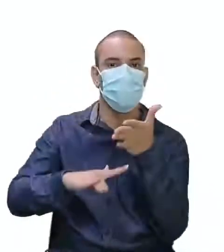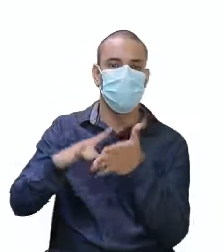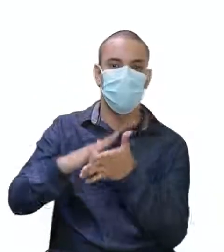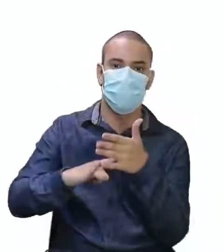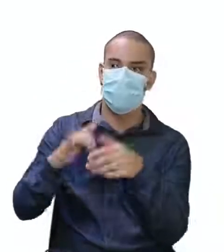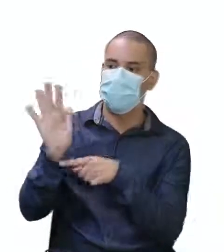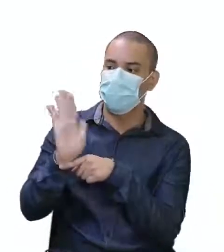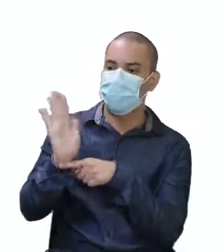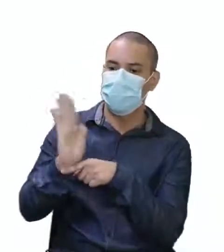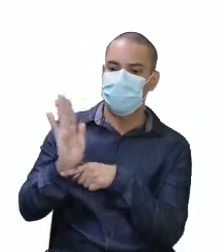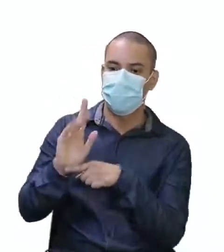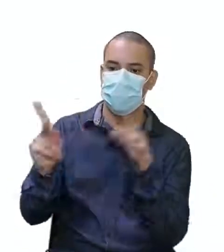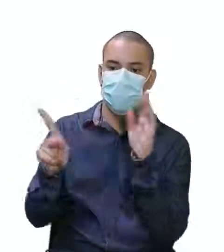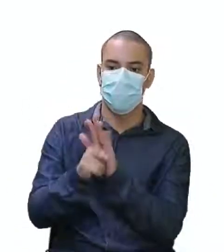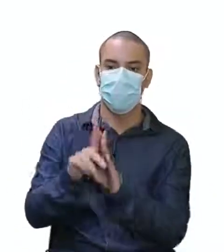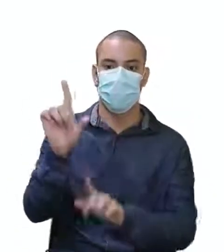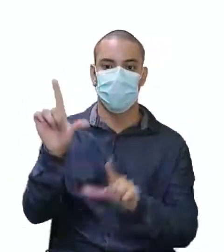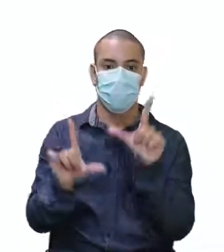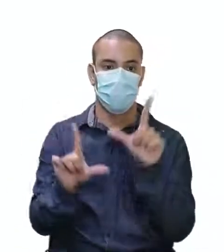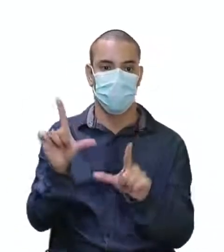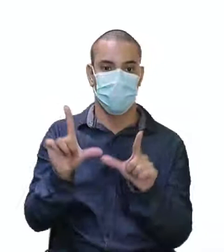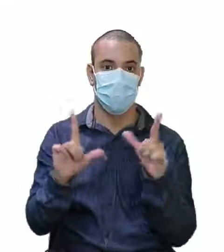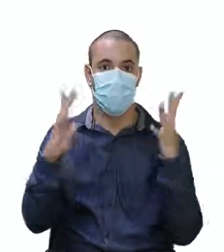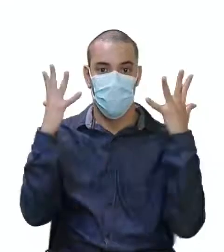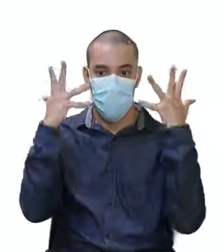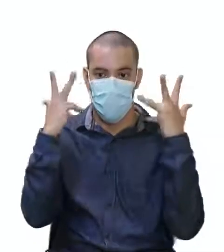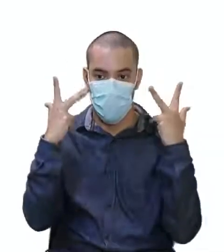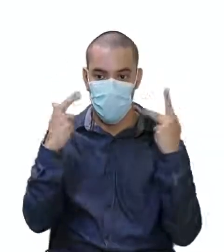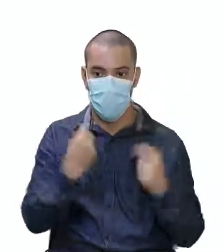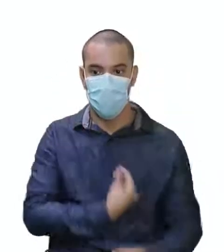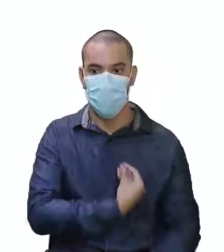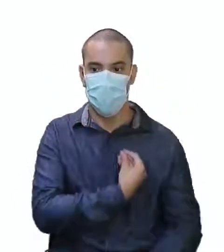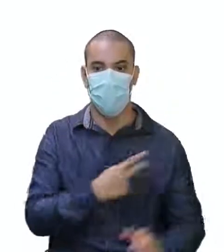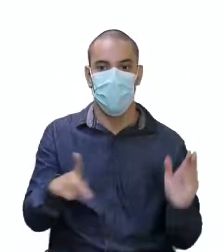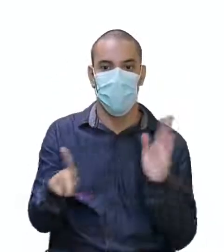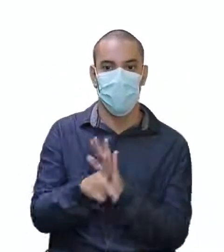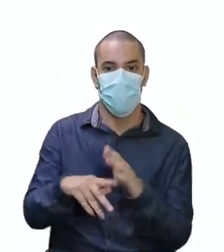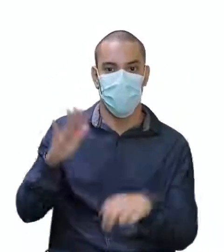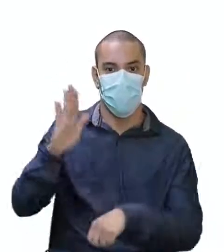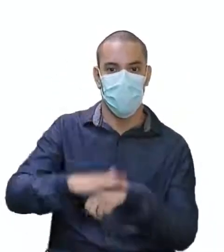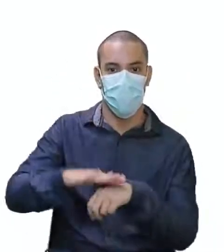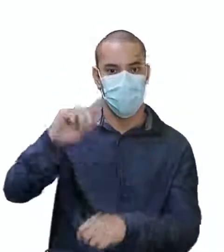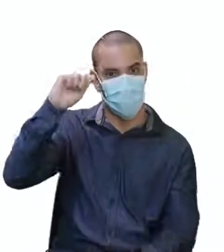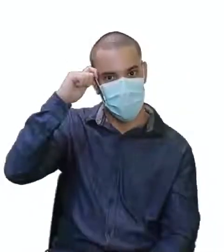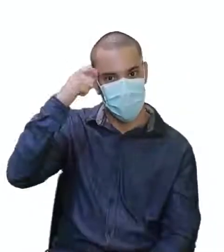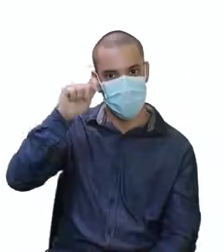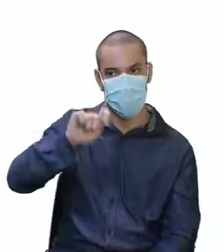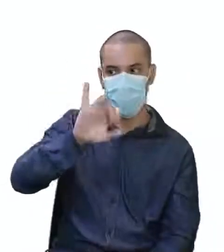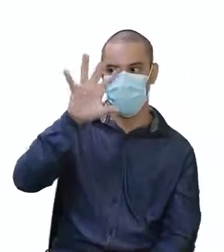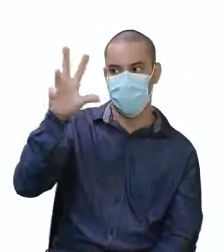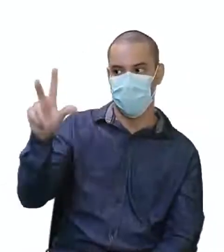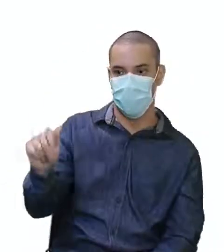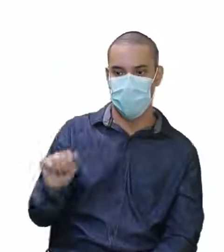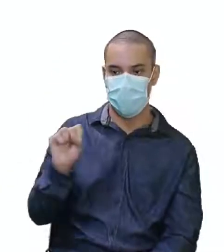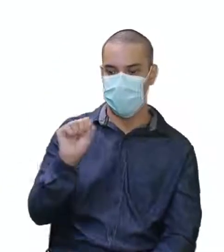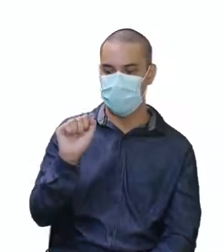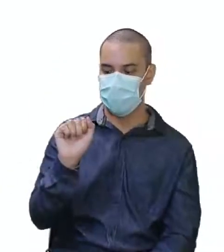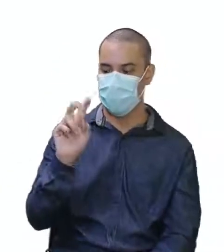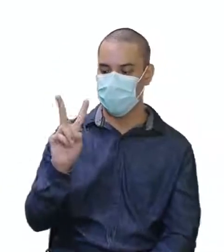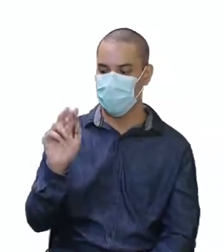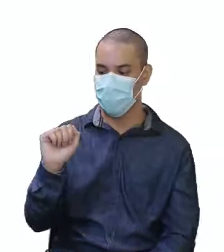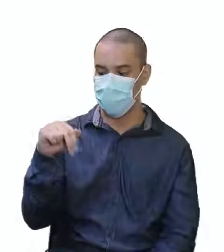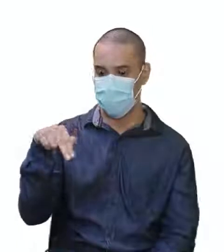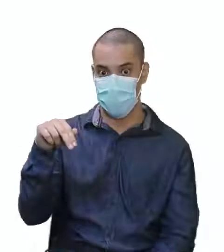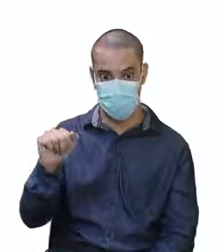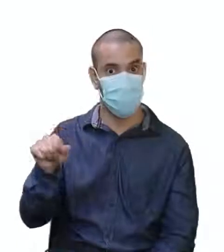da televisão. Geralmente o leão ele vive na região ali africana de savana. O hábitat do leão é a região de